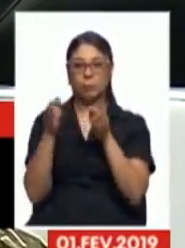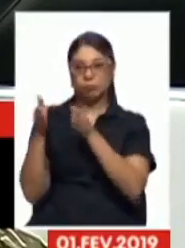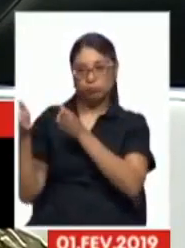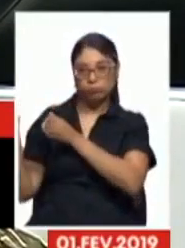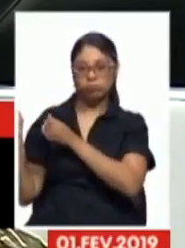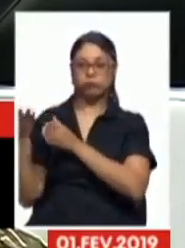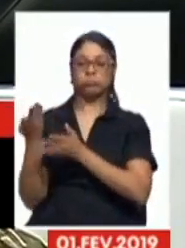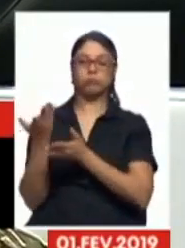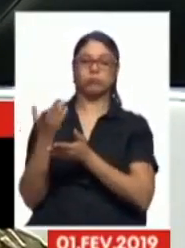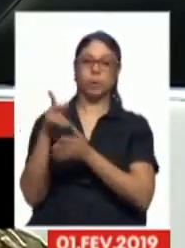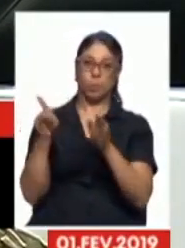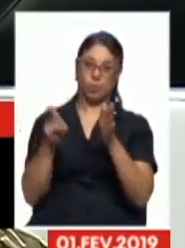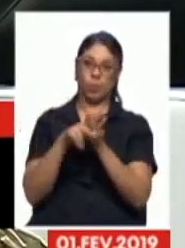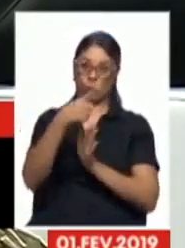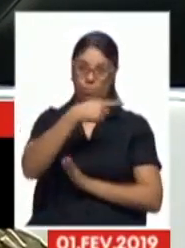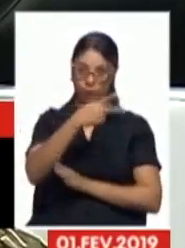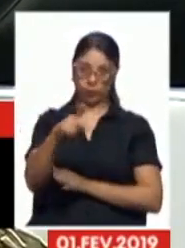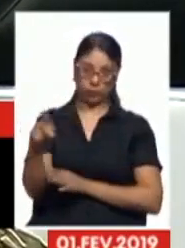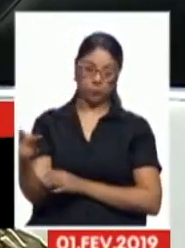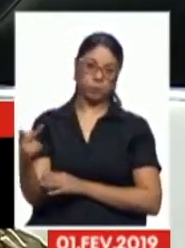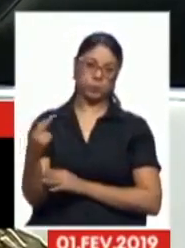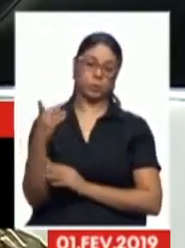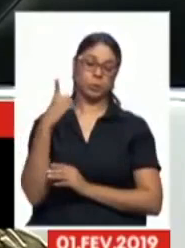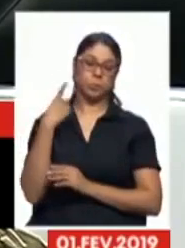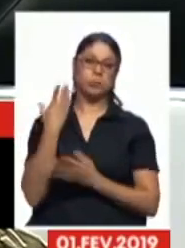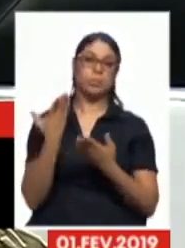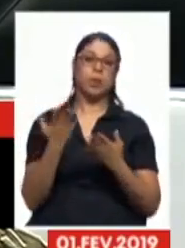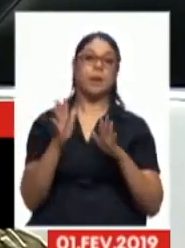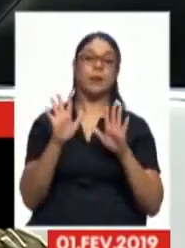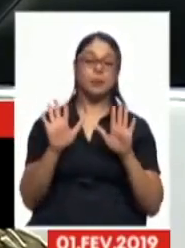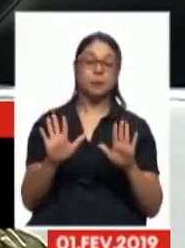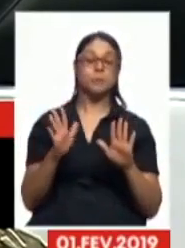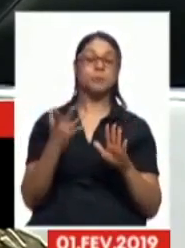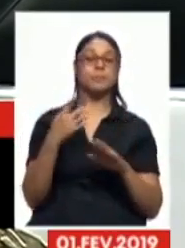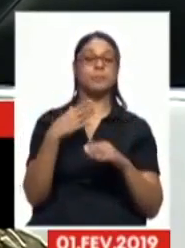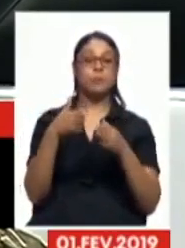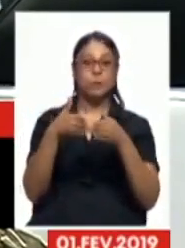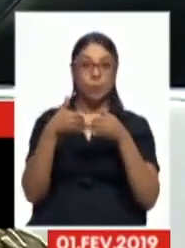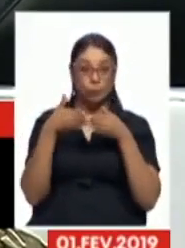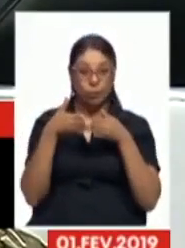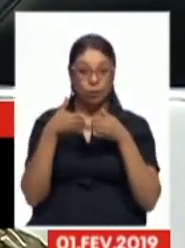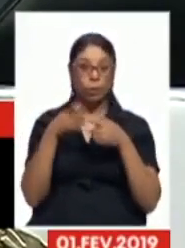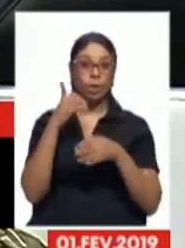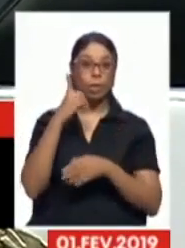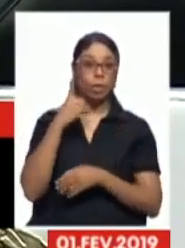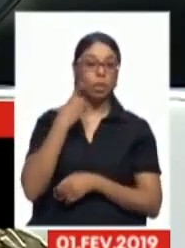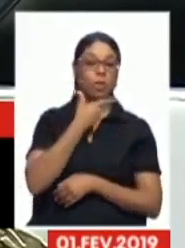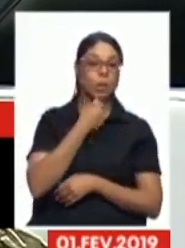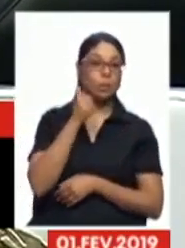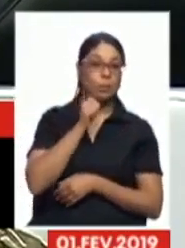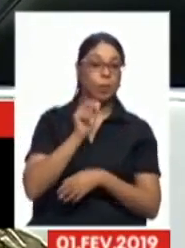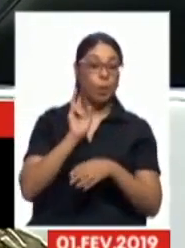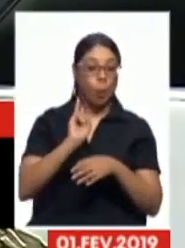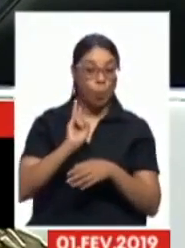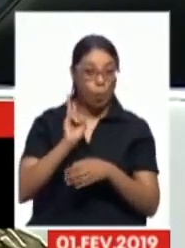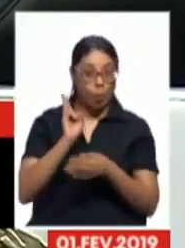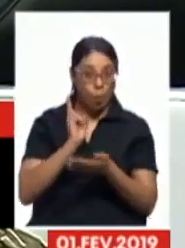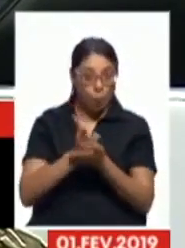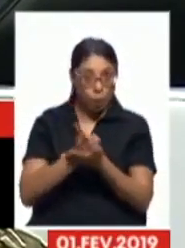período, solicitamos às deputadas e aos deputados que permaneçam no